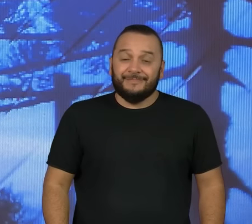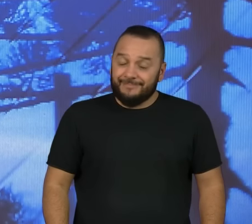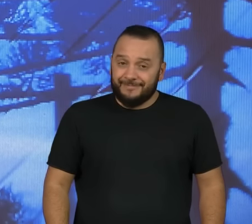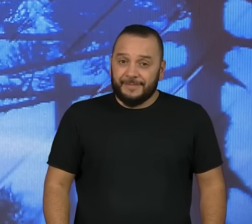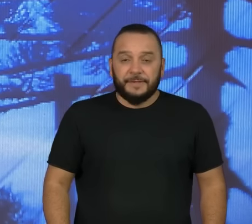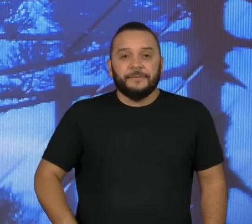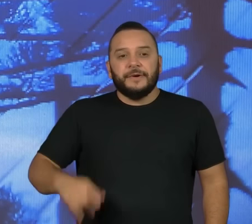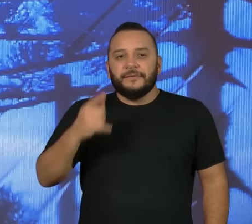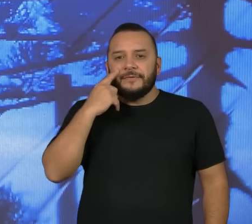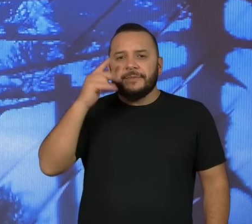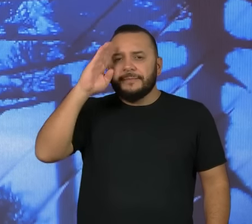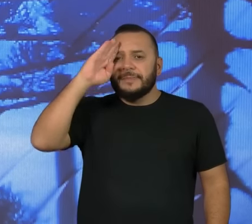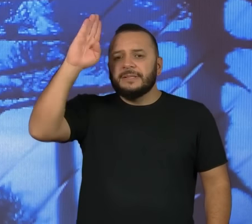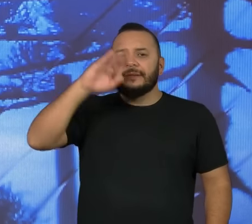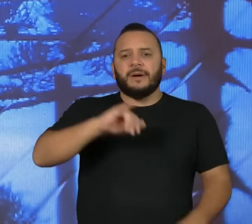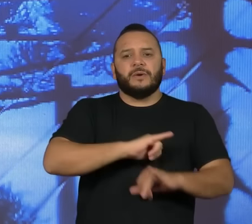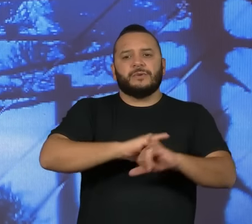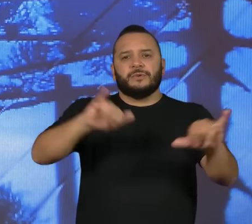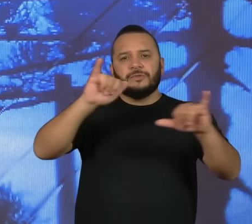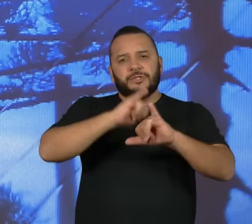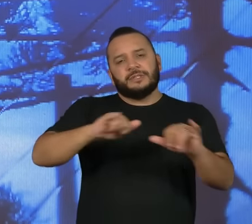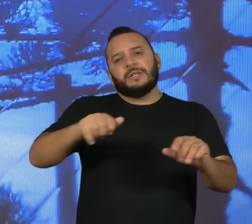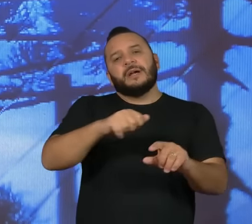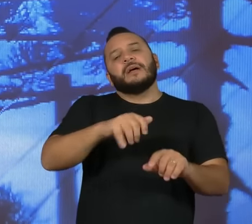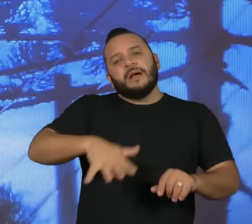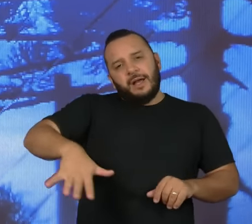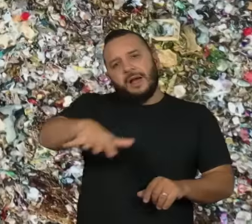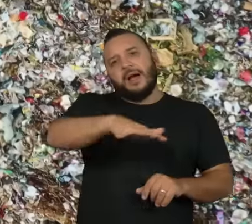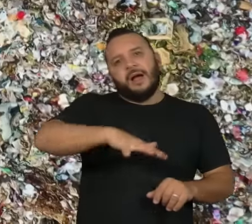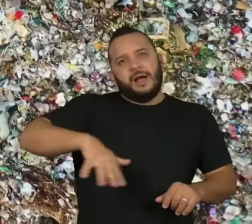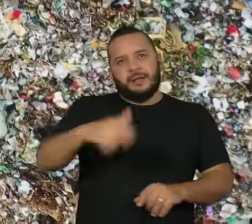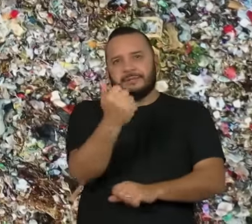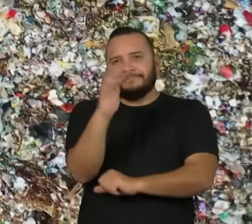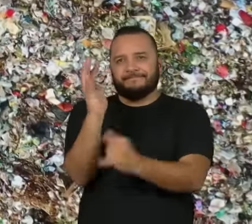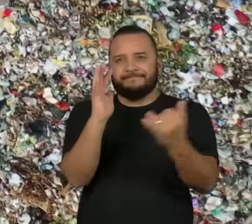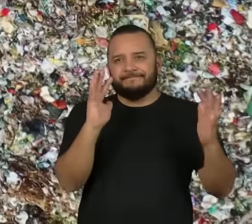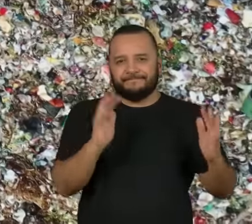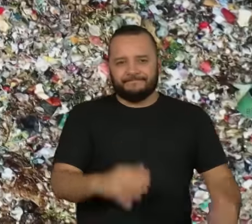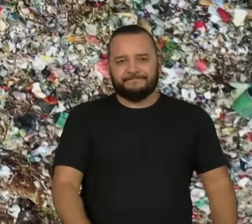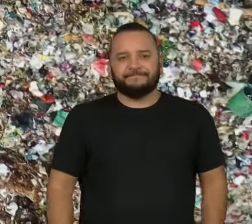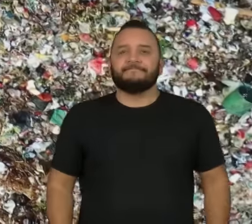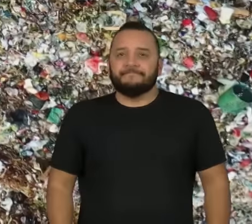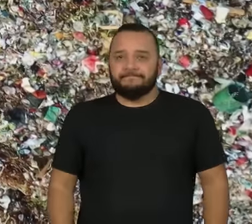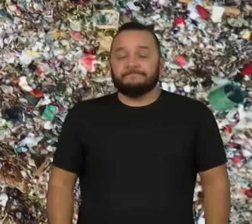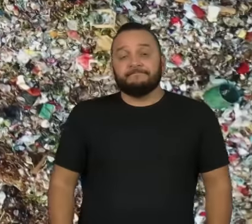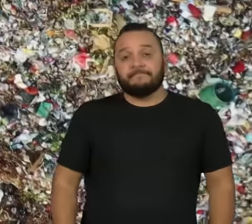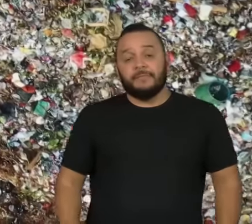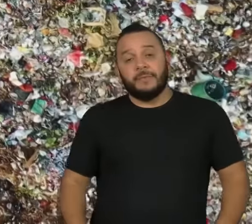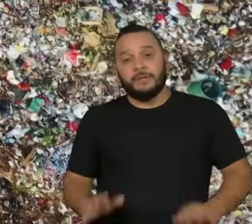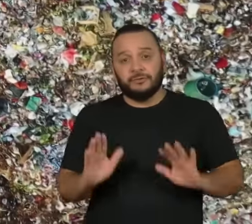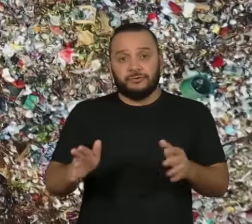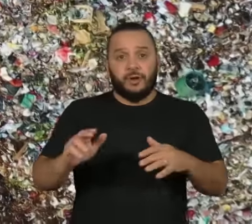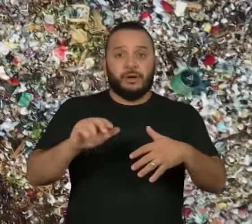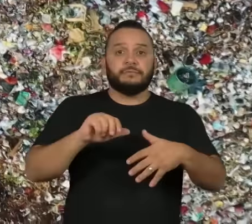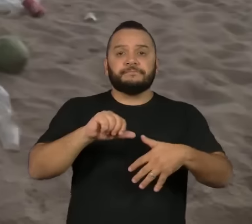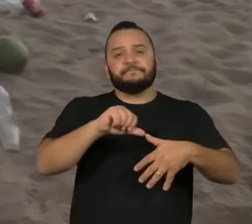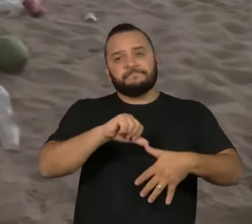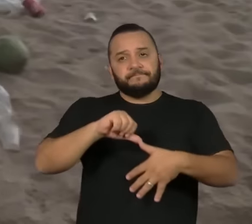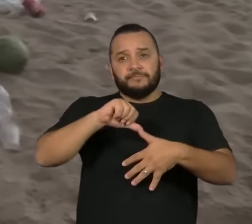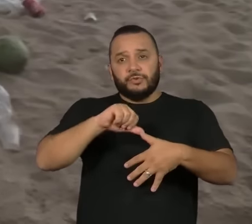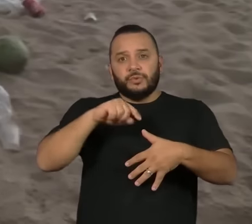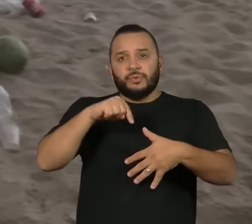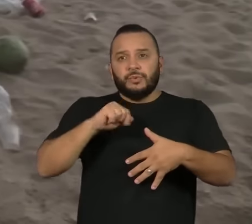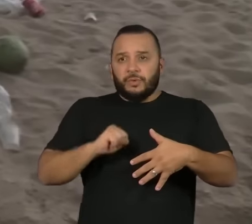Vamos agora às principais notícias da área socioambiental. A América do Sul pode se tornar um